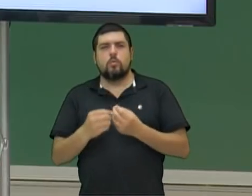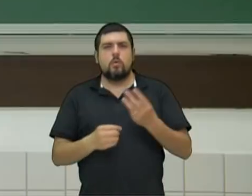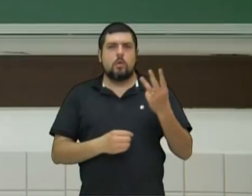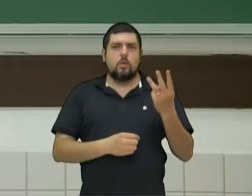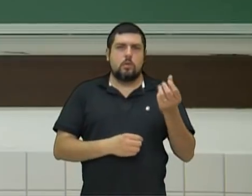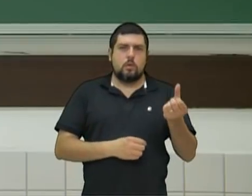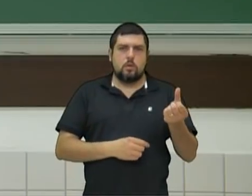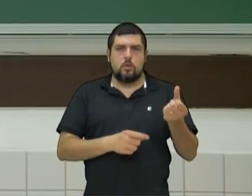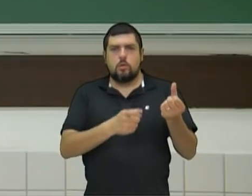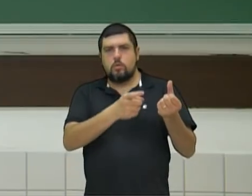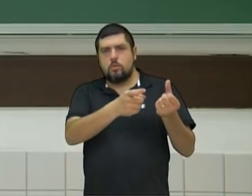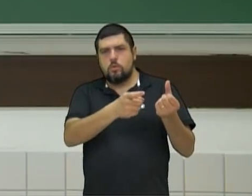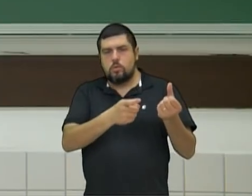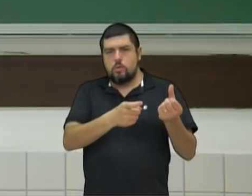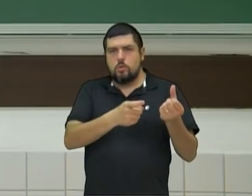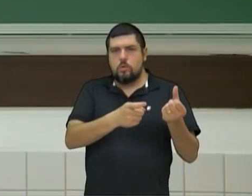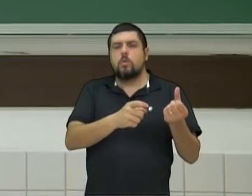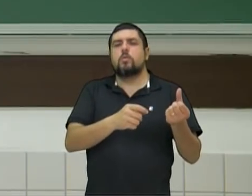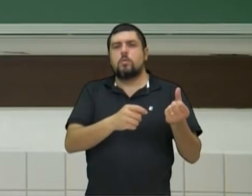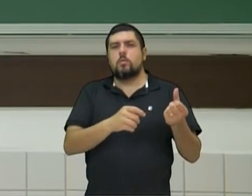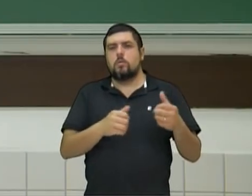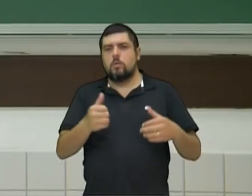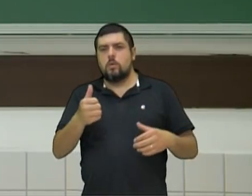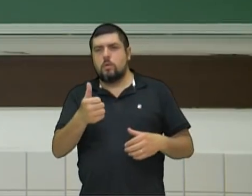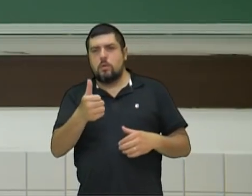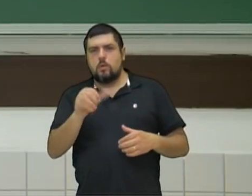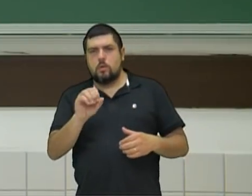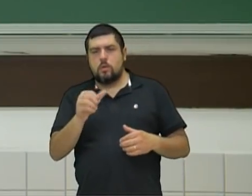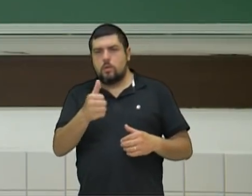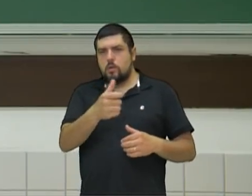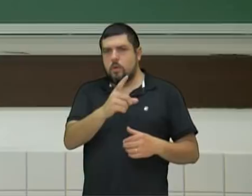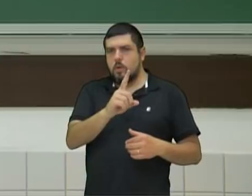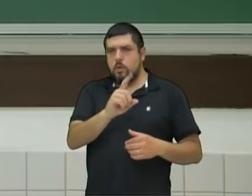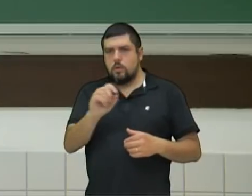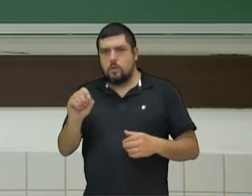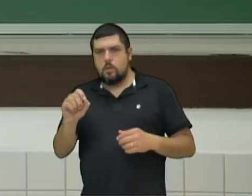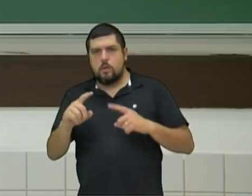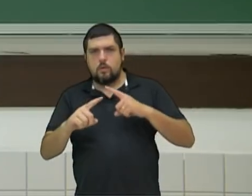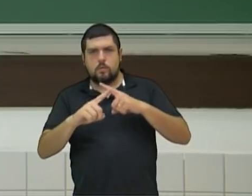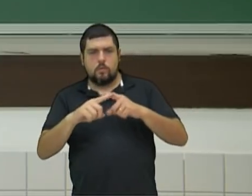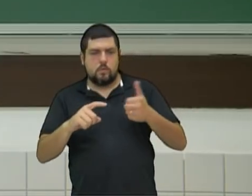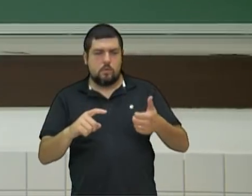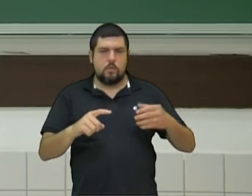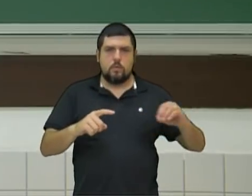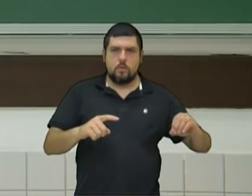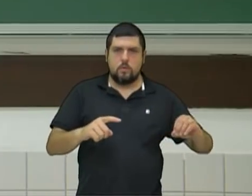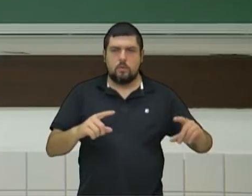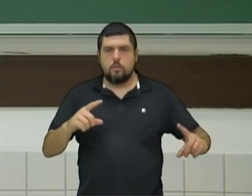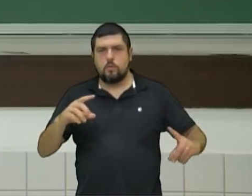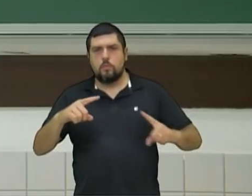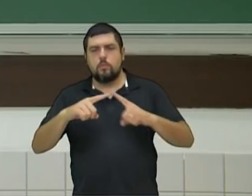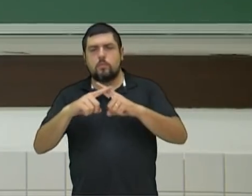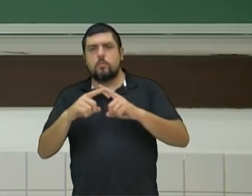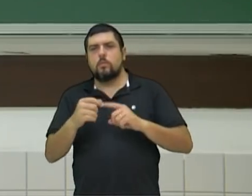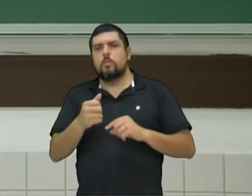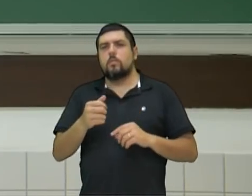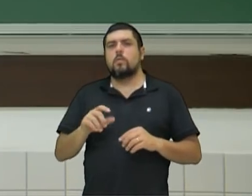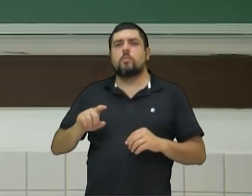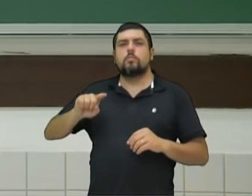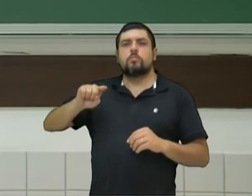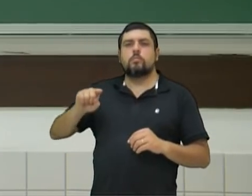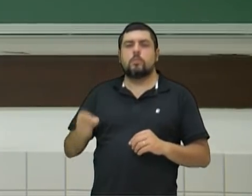x, 36x. 10 vezes 100, tá? Multiplico lá 10 vezes 100. Então, 10 vezes 100 ali é